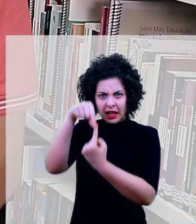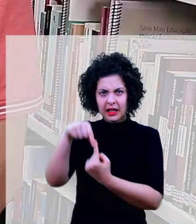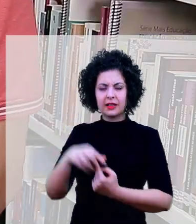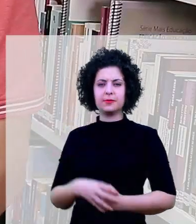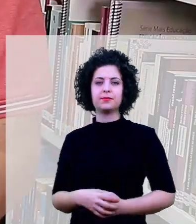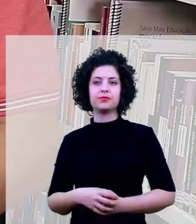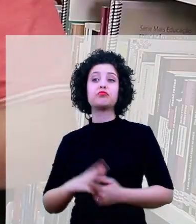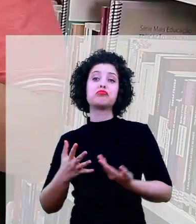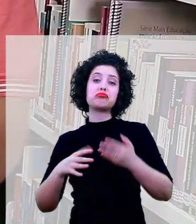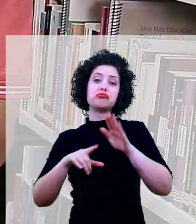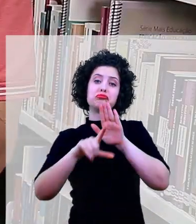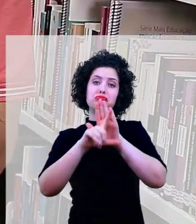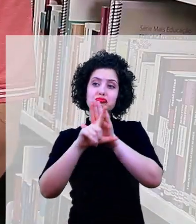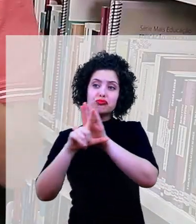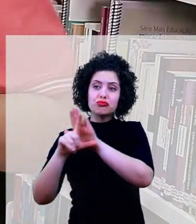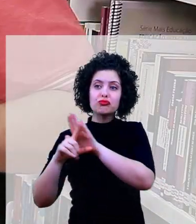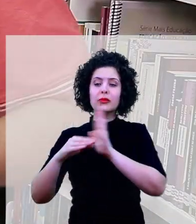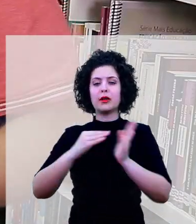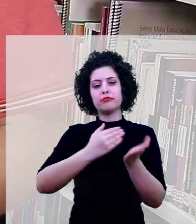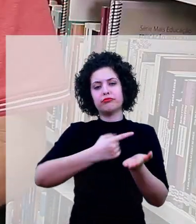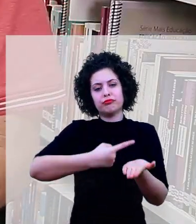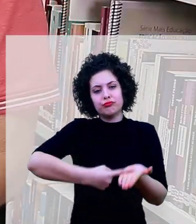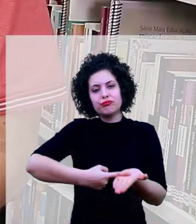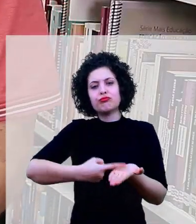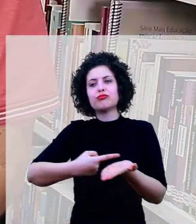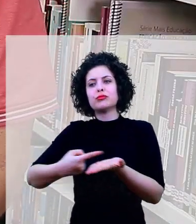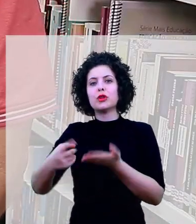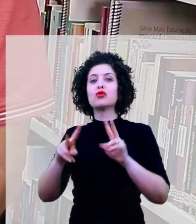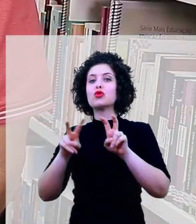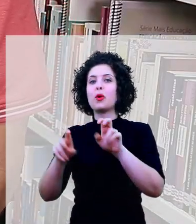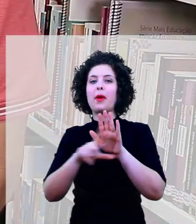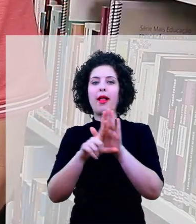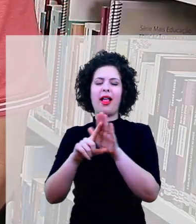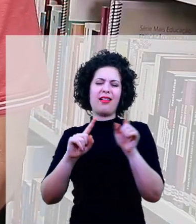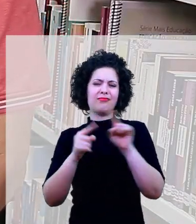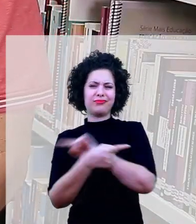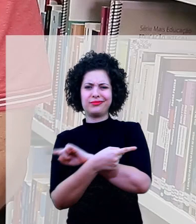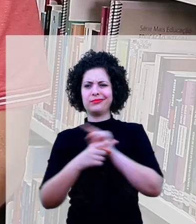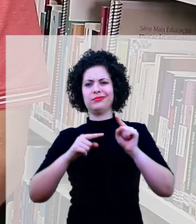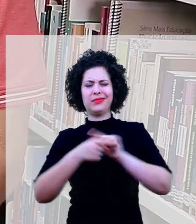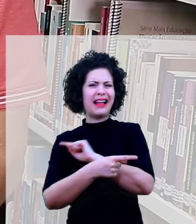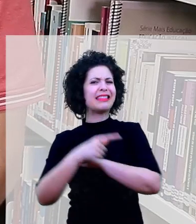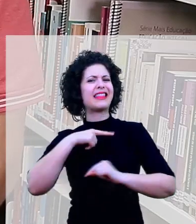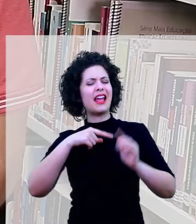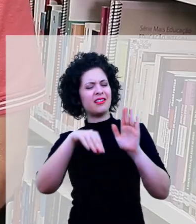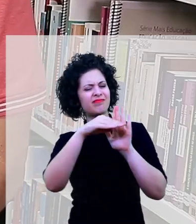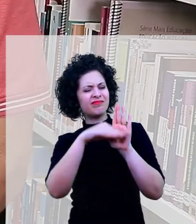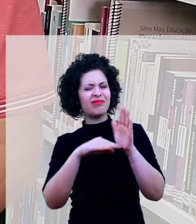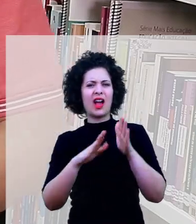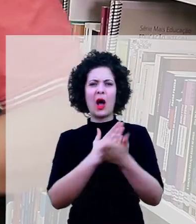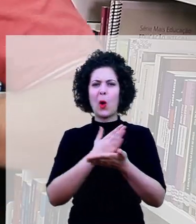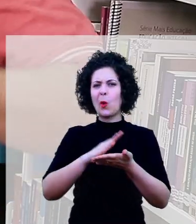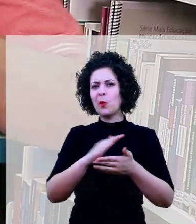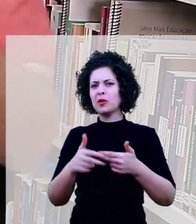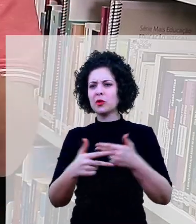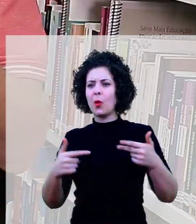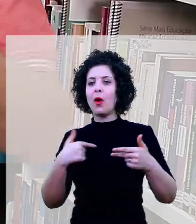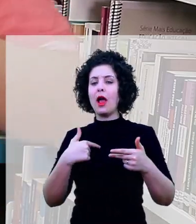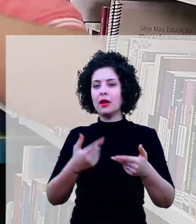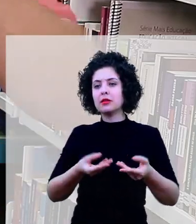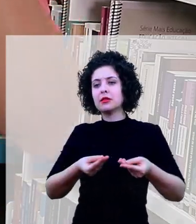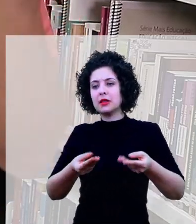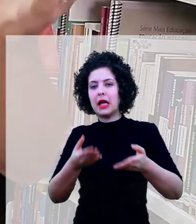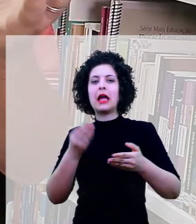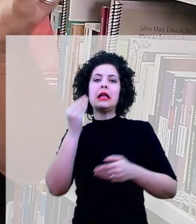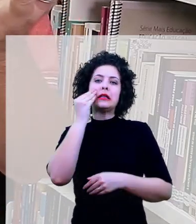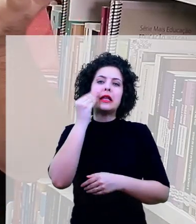A agenda legislativa sobre educação, ela é contraditória, na medida em que ela tenta